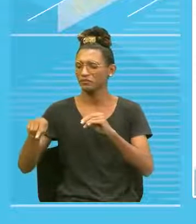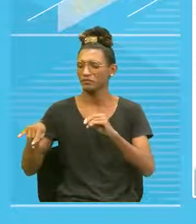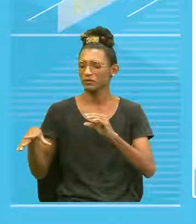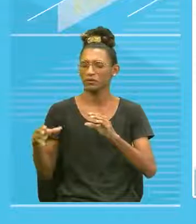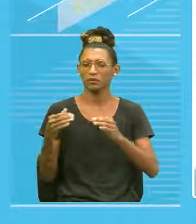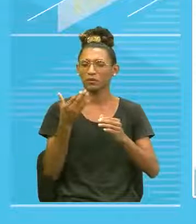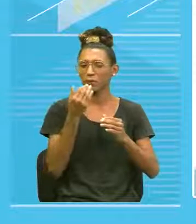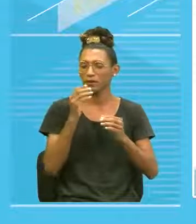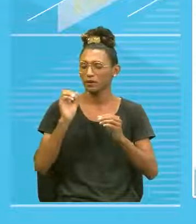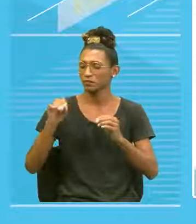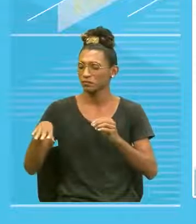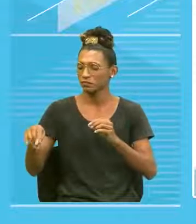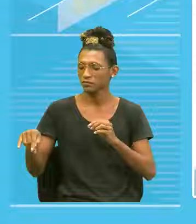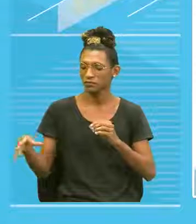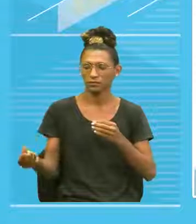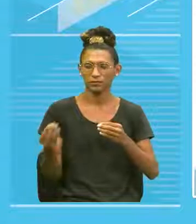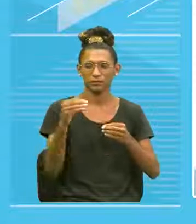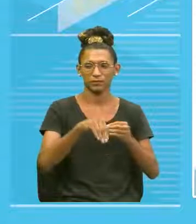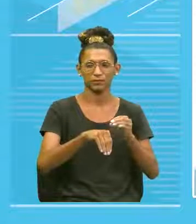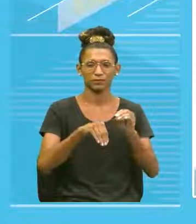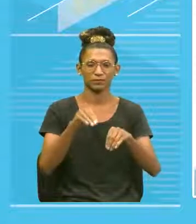é de comida